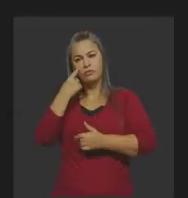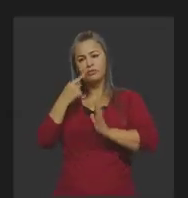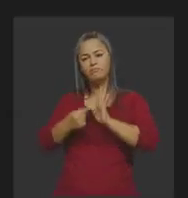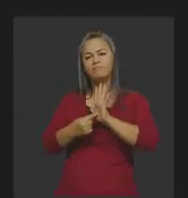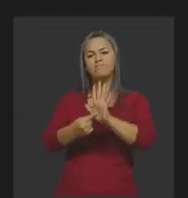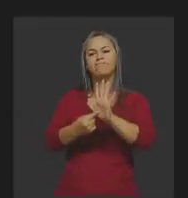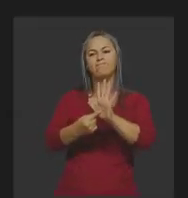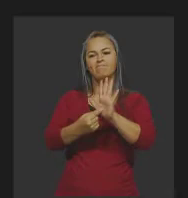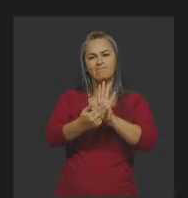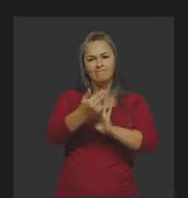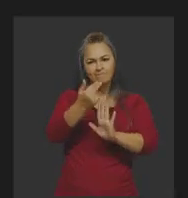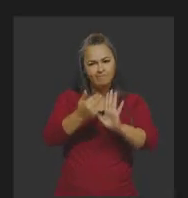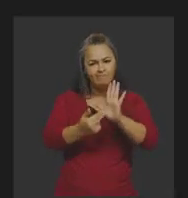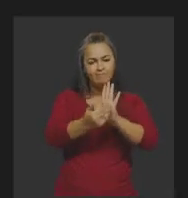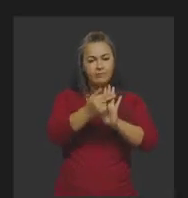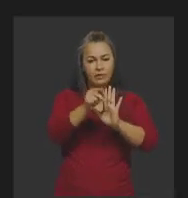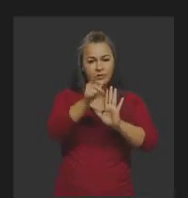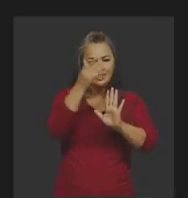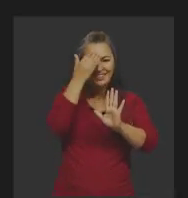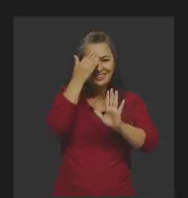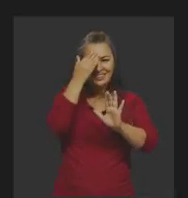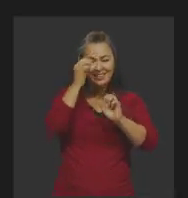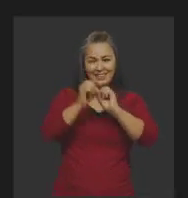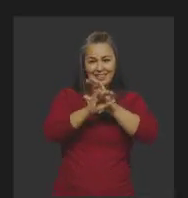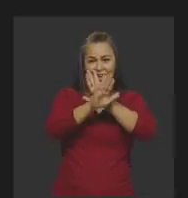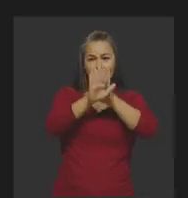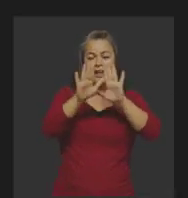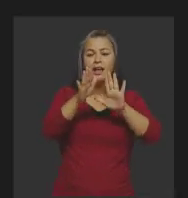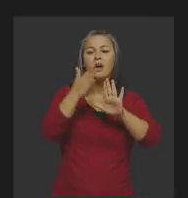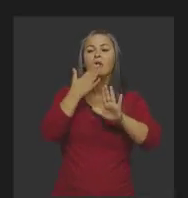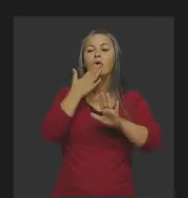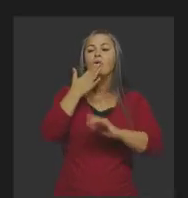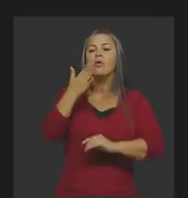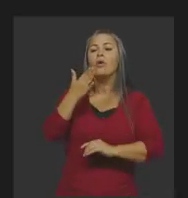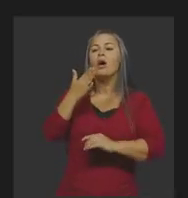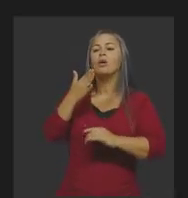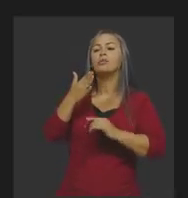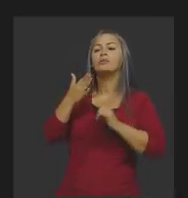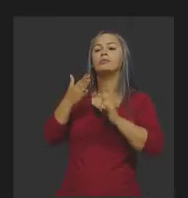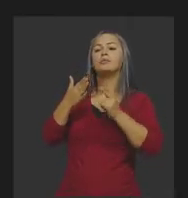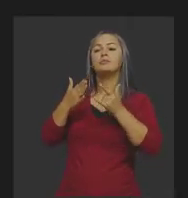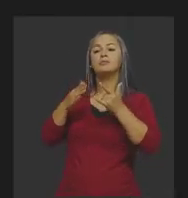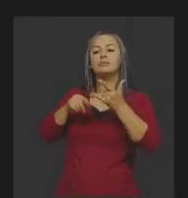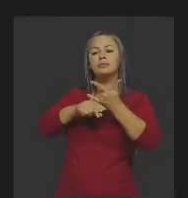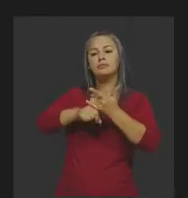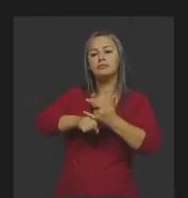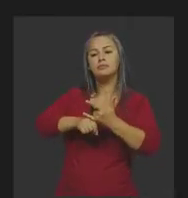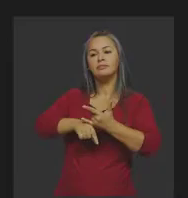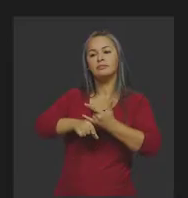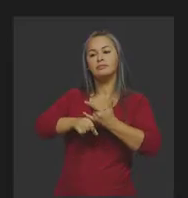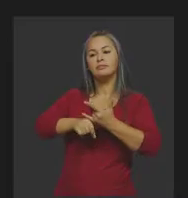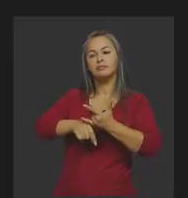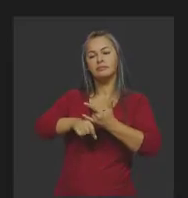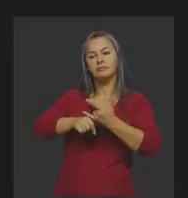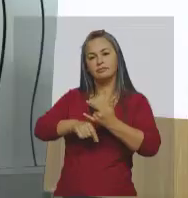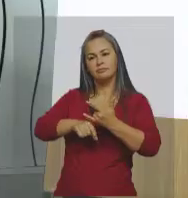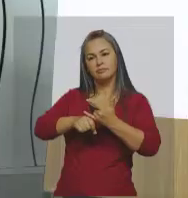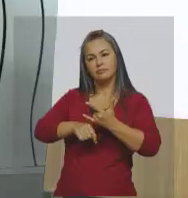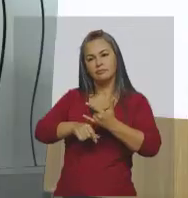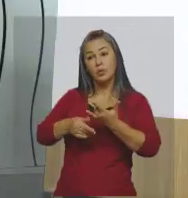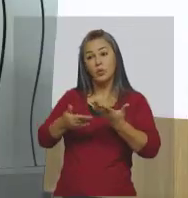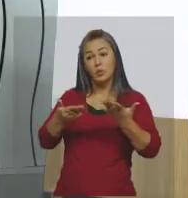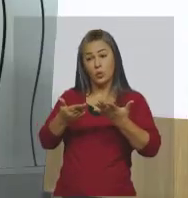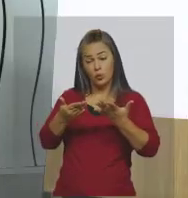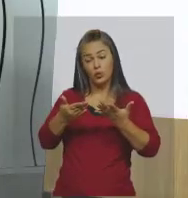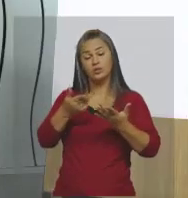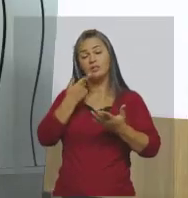figura vai ajudar a gente a ver rapidamente quais são os órgãos que formam o sistema excretor. Hoje em dia é muito utilizado o nome